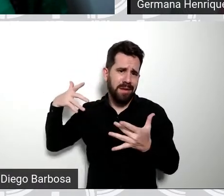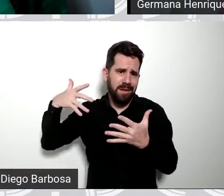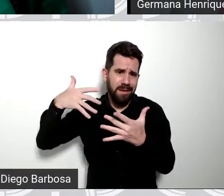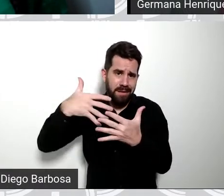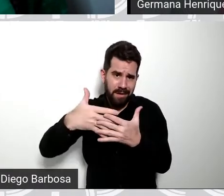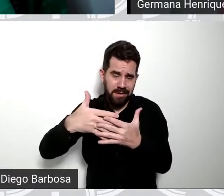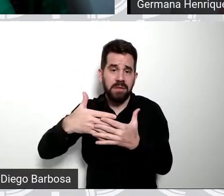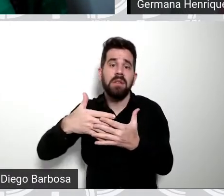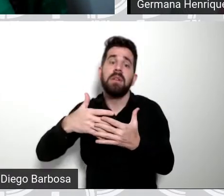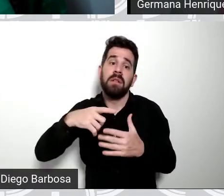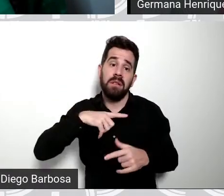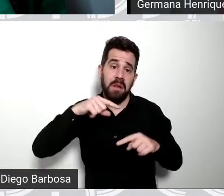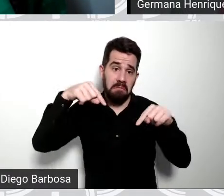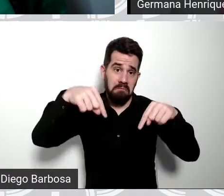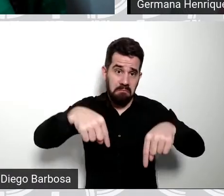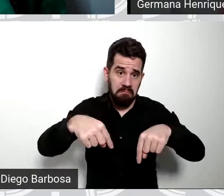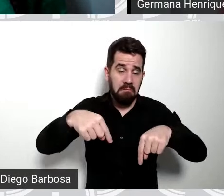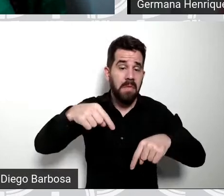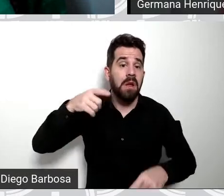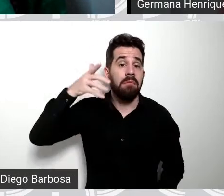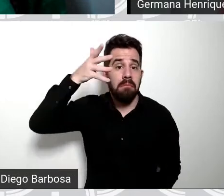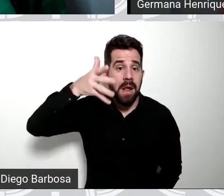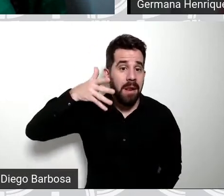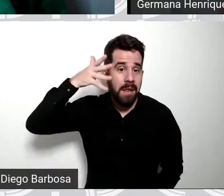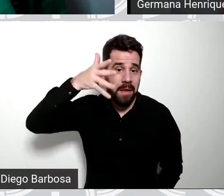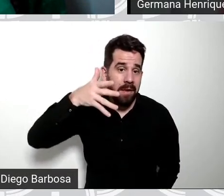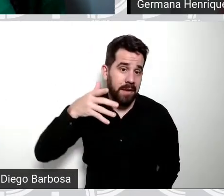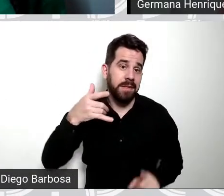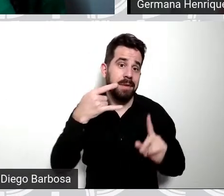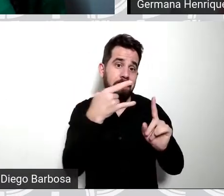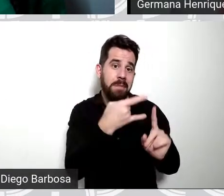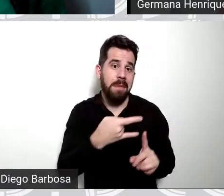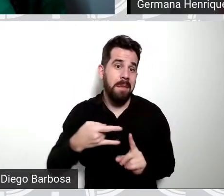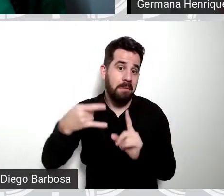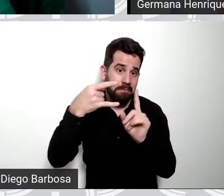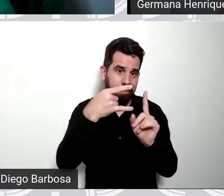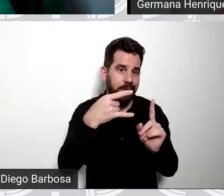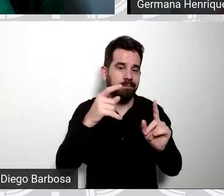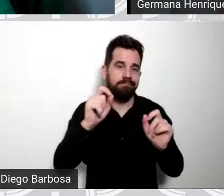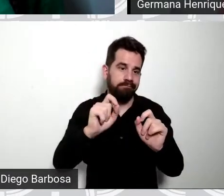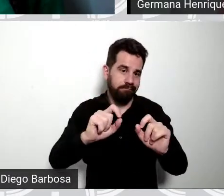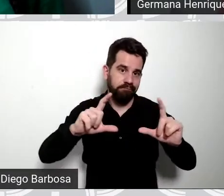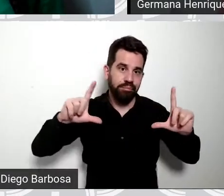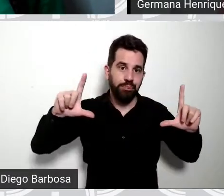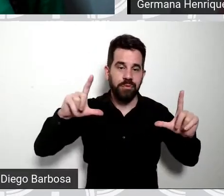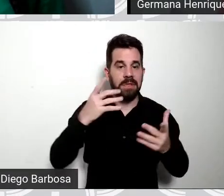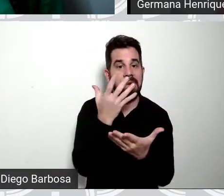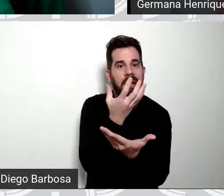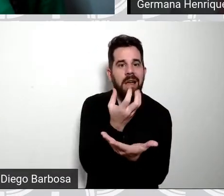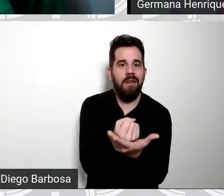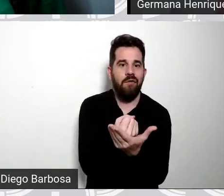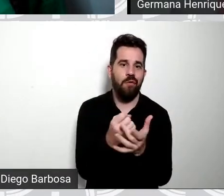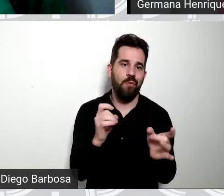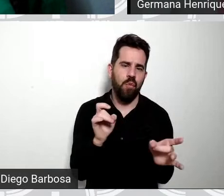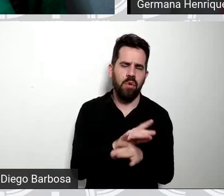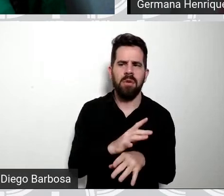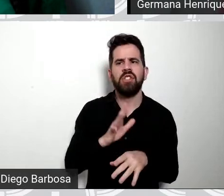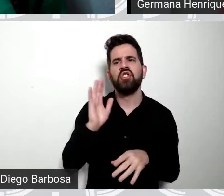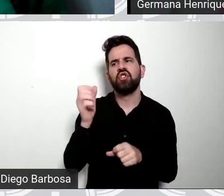lado positivo de ficar gravado, né, nós gravamos alguns outros anos, né,